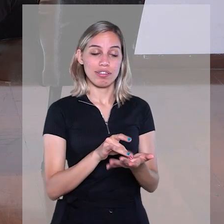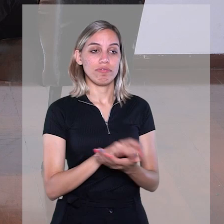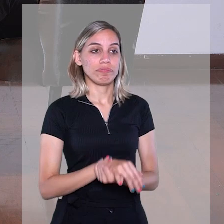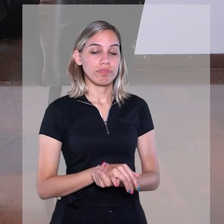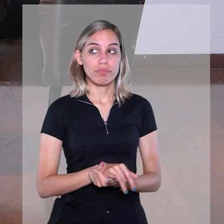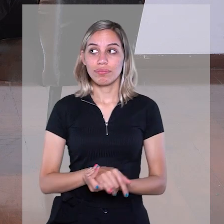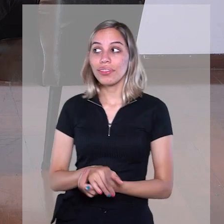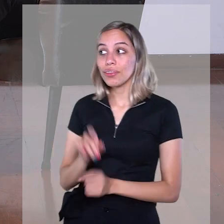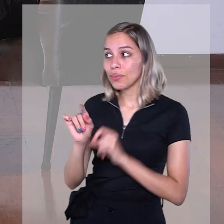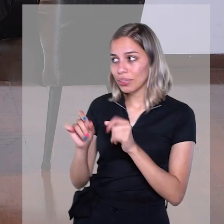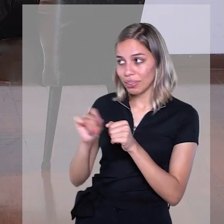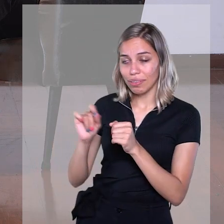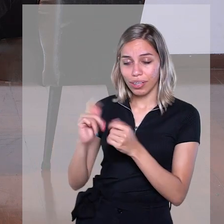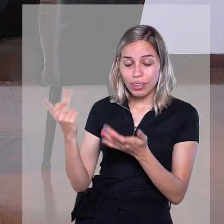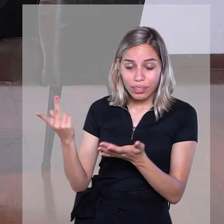está acontecendo,